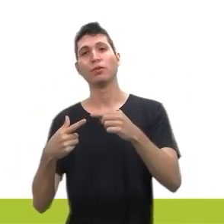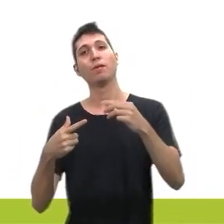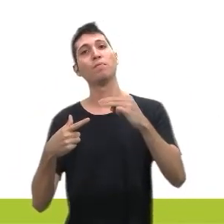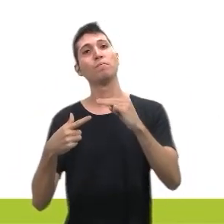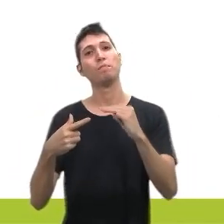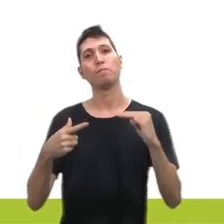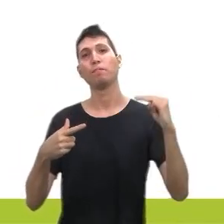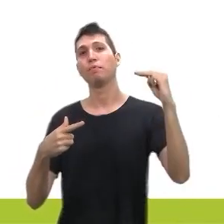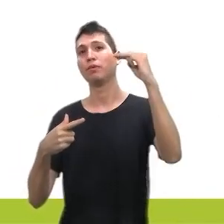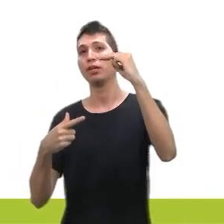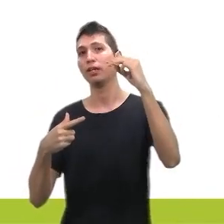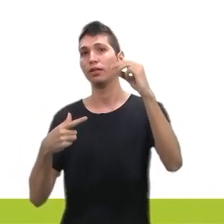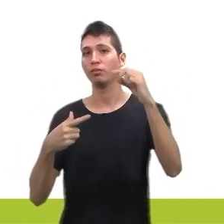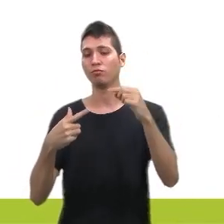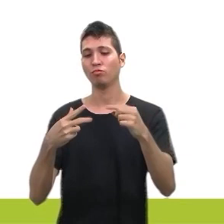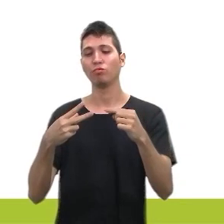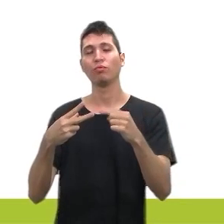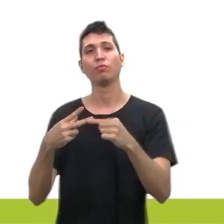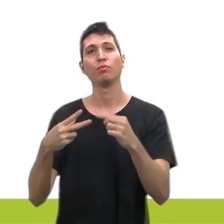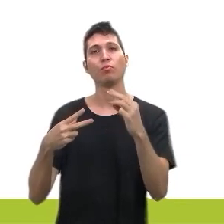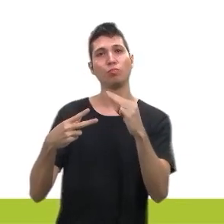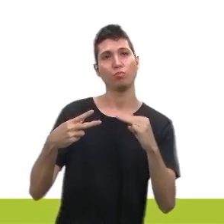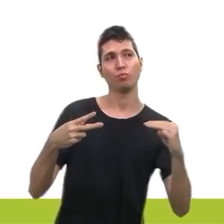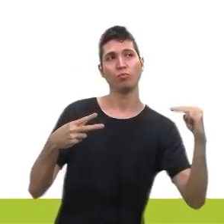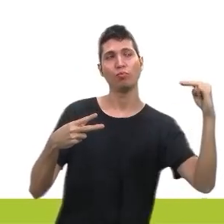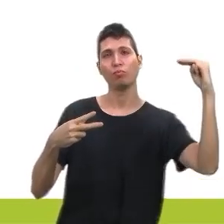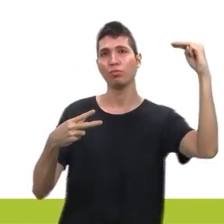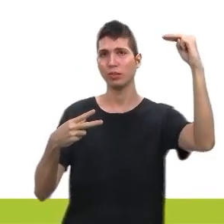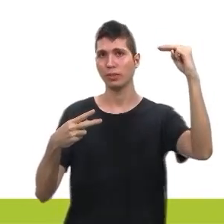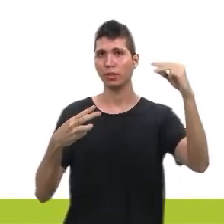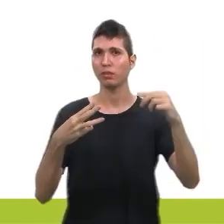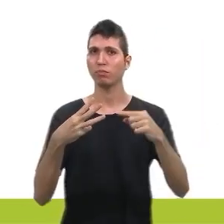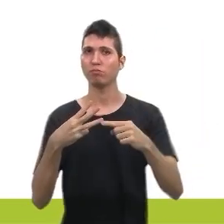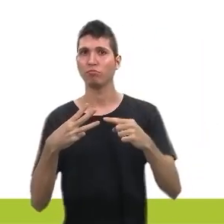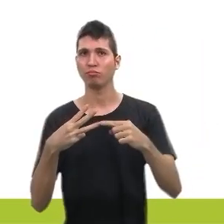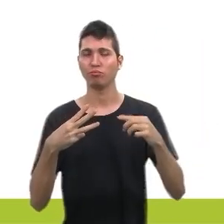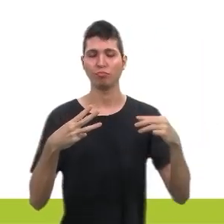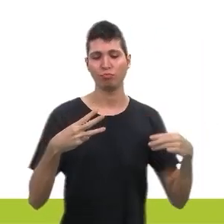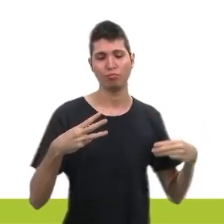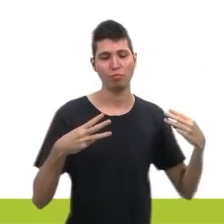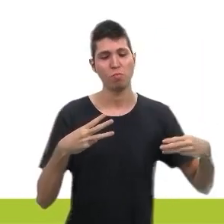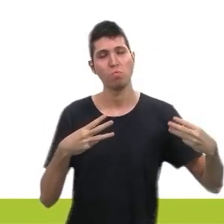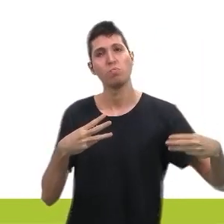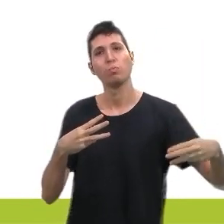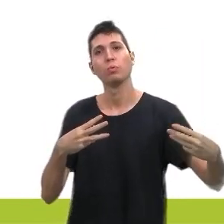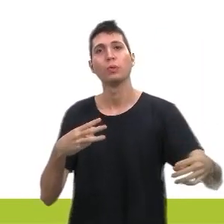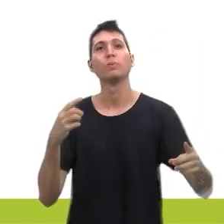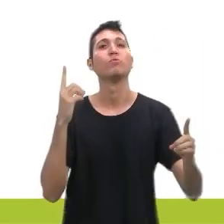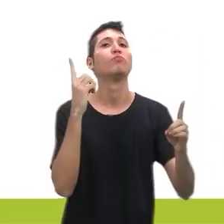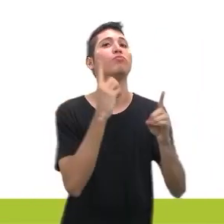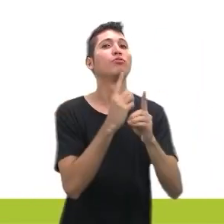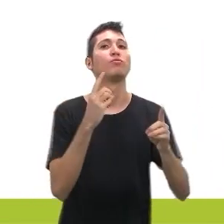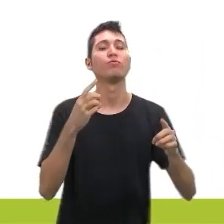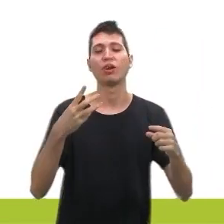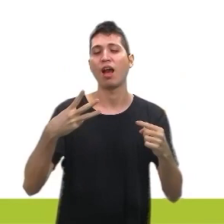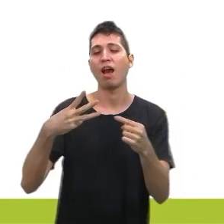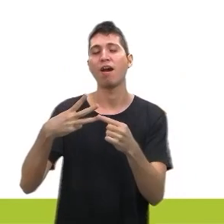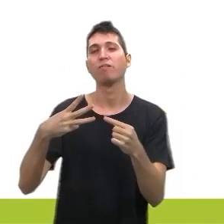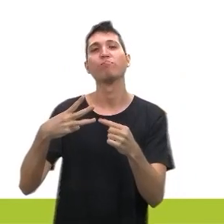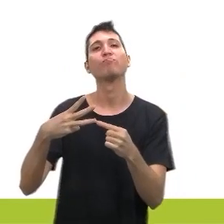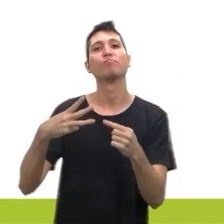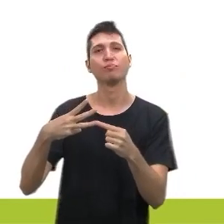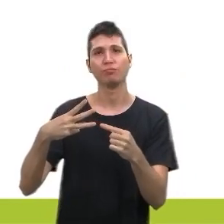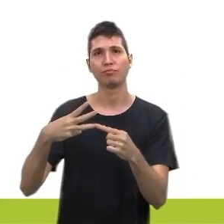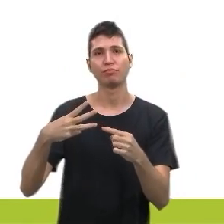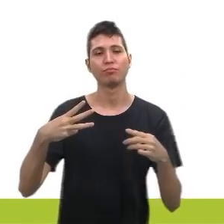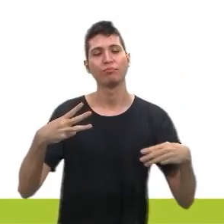Mediana. E por último vem a moda. Ó, eu vou fazer o seguinte, eu vou olhar para esse gráfico aqui, ó, e vou identificar a moda, que é mais fácil de identificar, né? Que é o